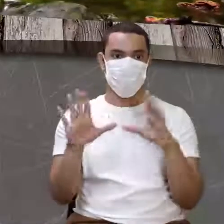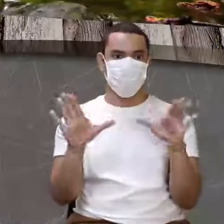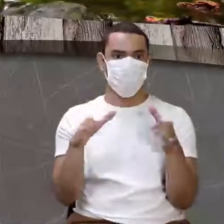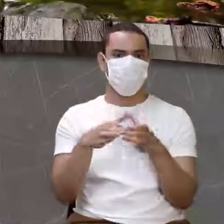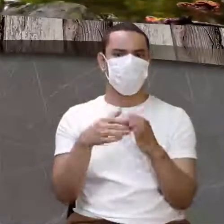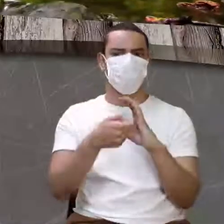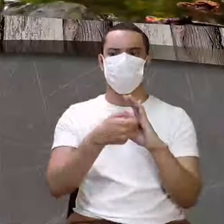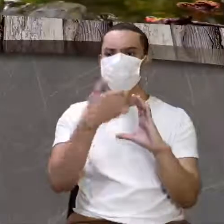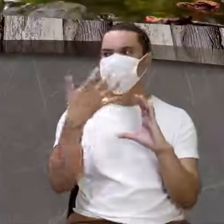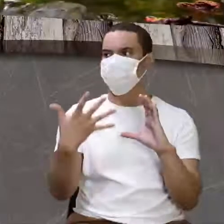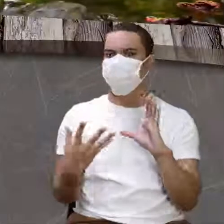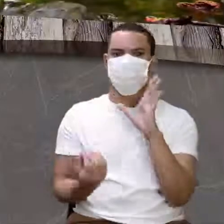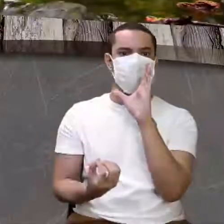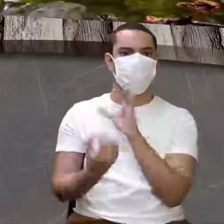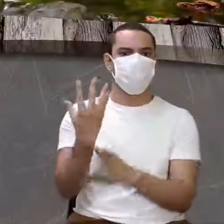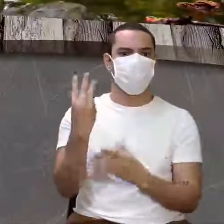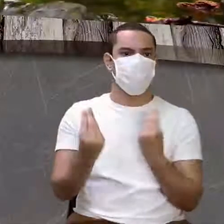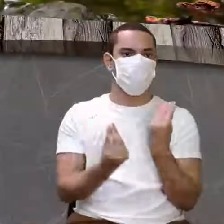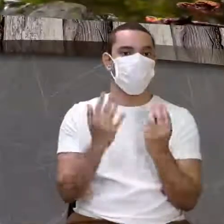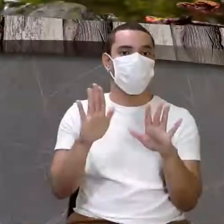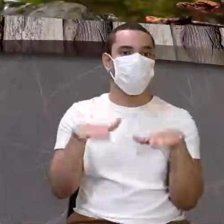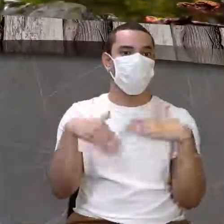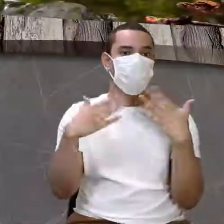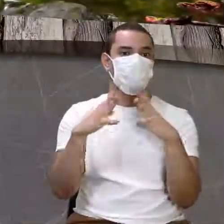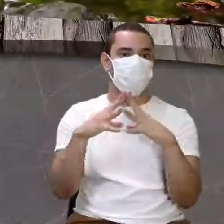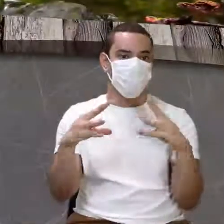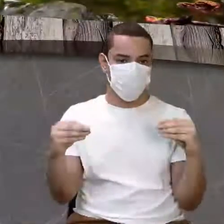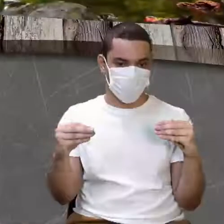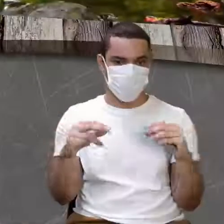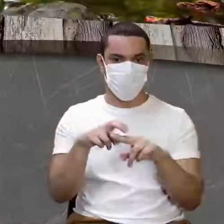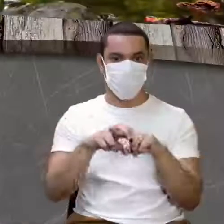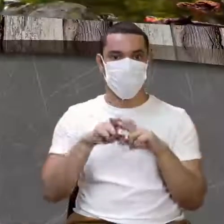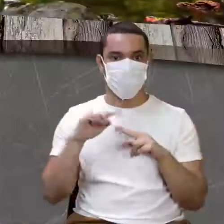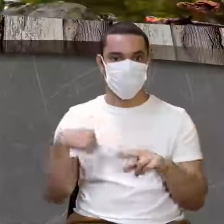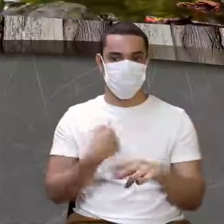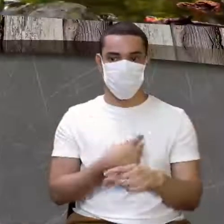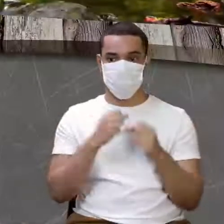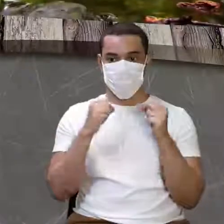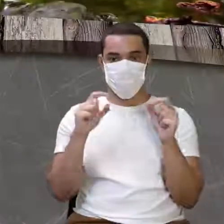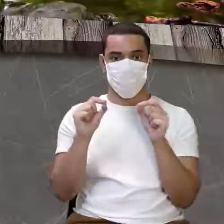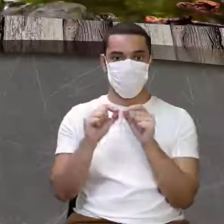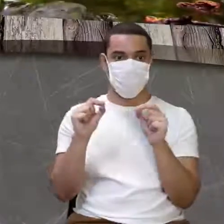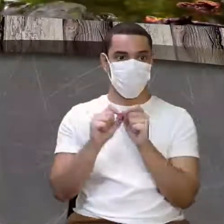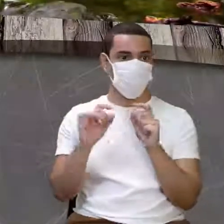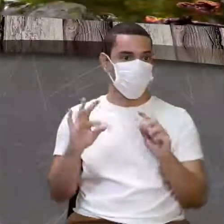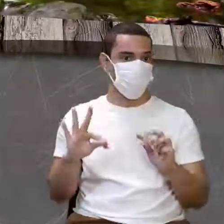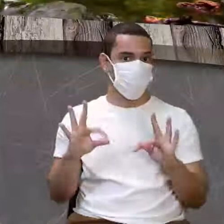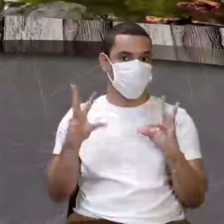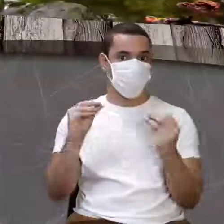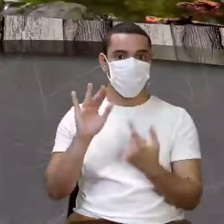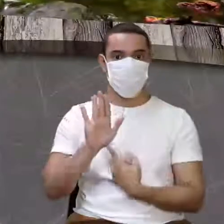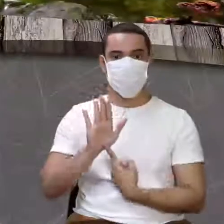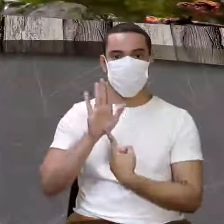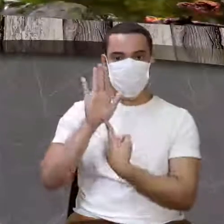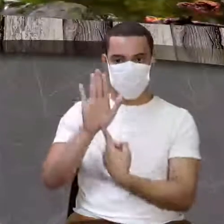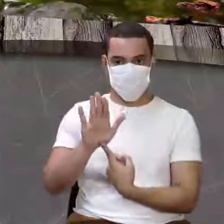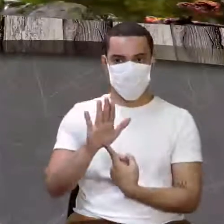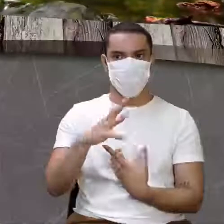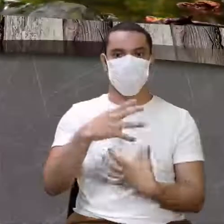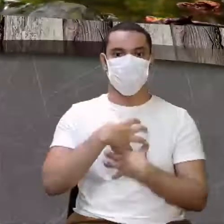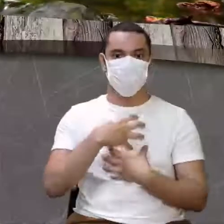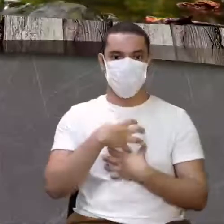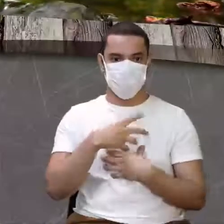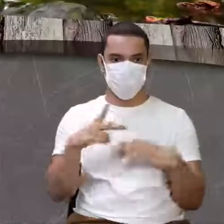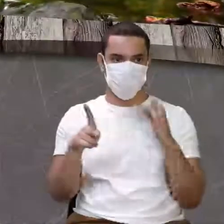que características surgiram, quais sumiram, a gente pode fazer isso tudo, né? Demonstrar isso tudo em forma